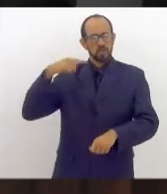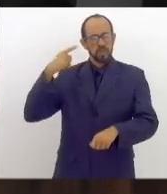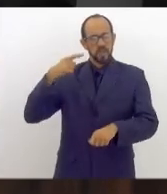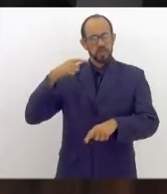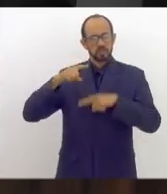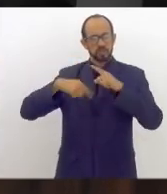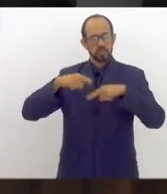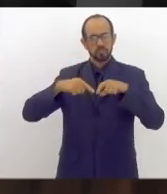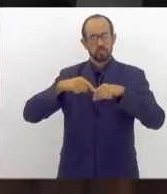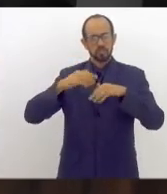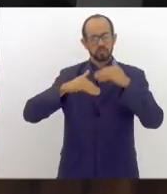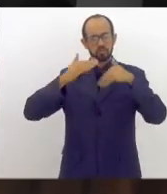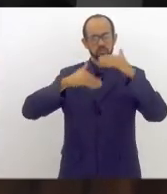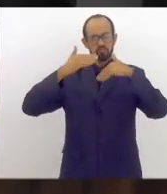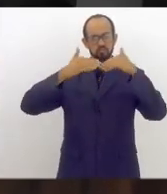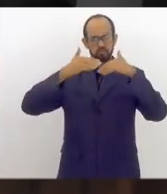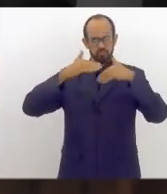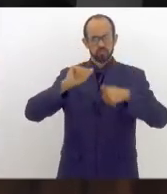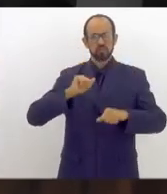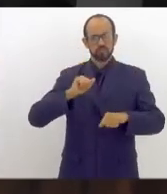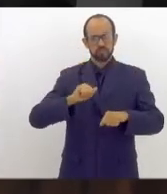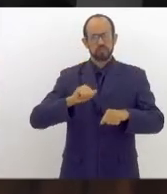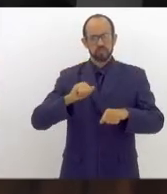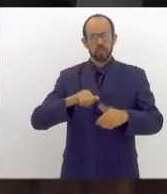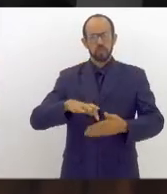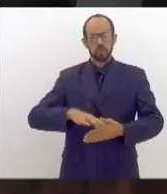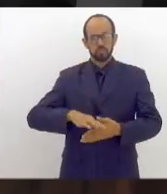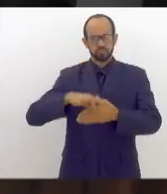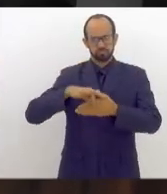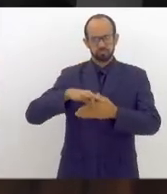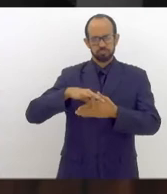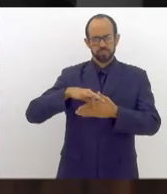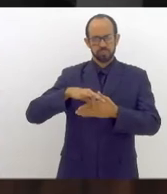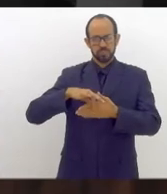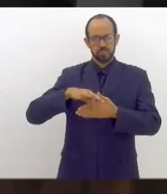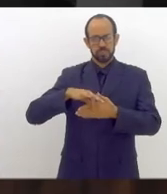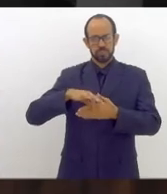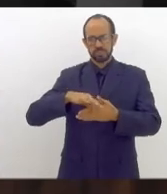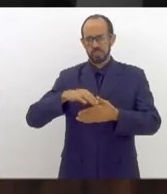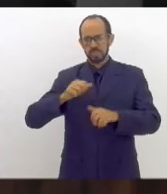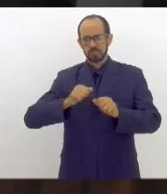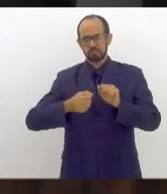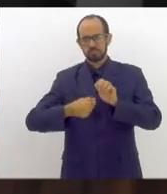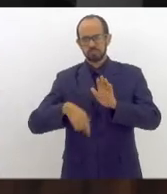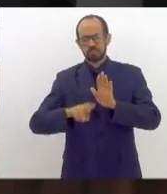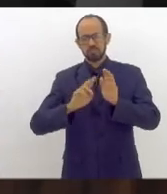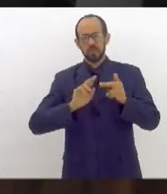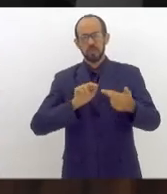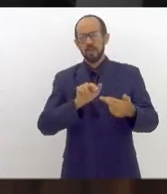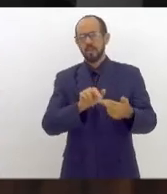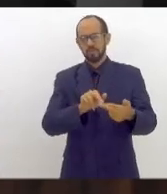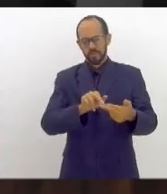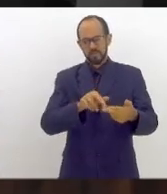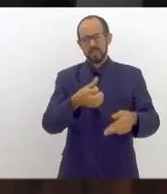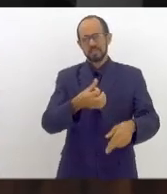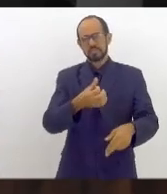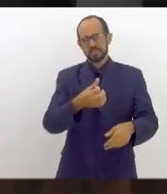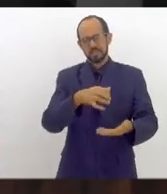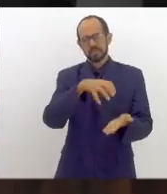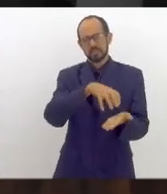magistrado tendo atuação destacada hoje junto a sexta Câmara criminal Tribunal de Justiça